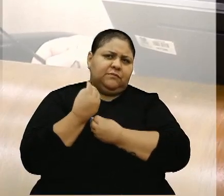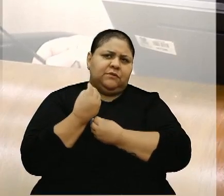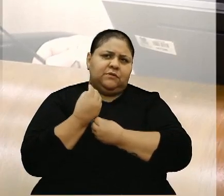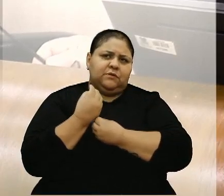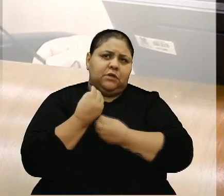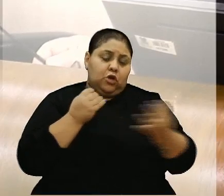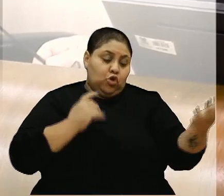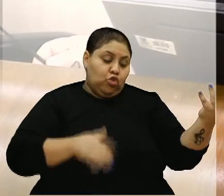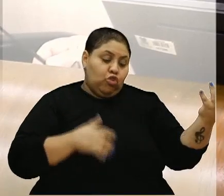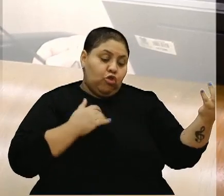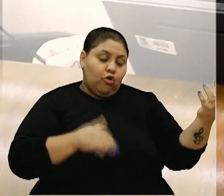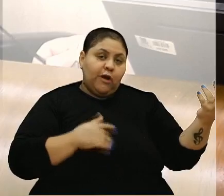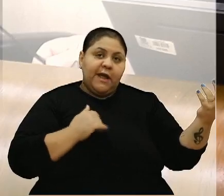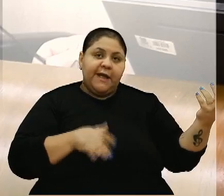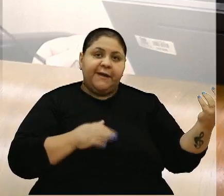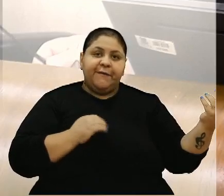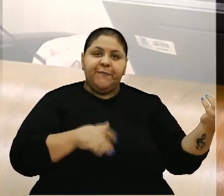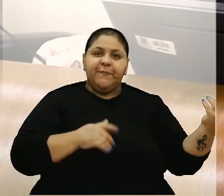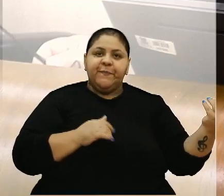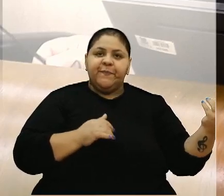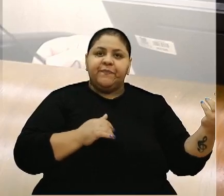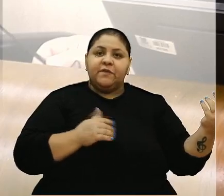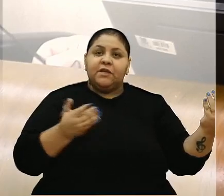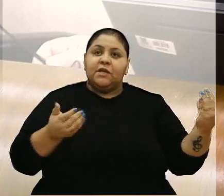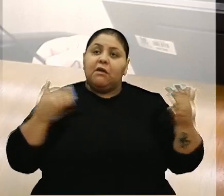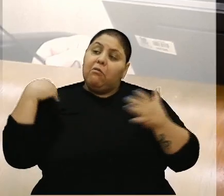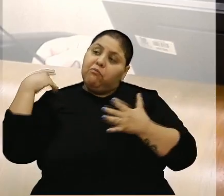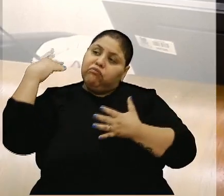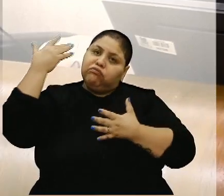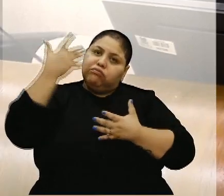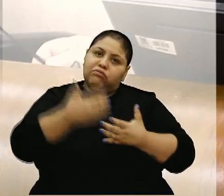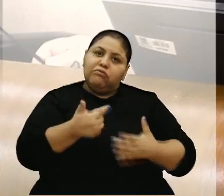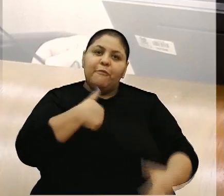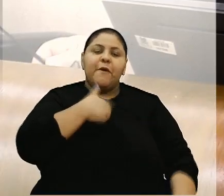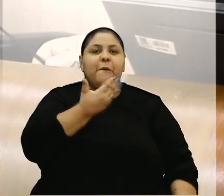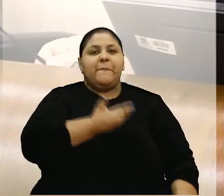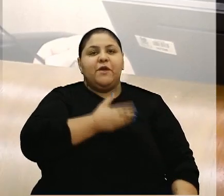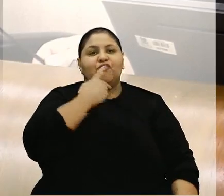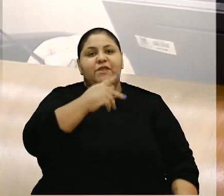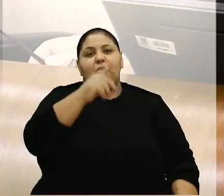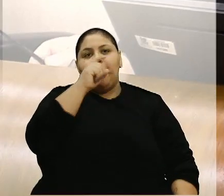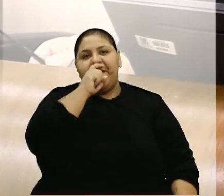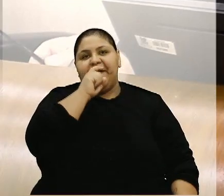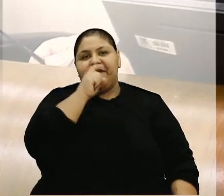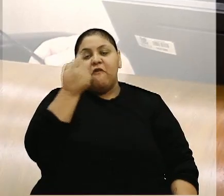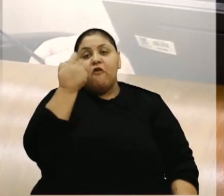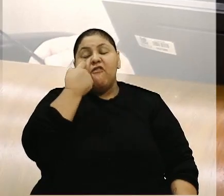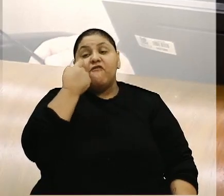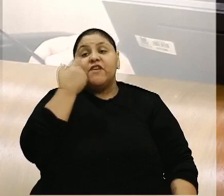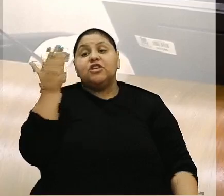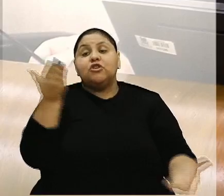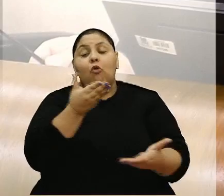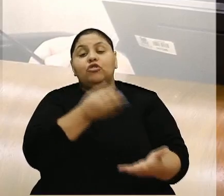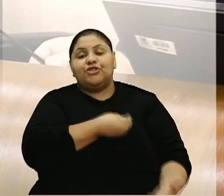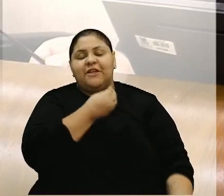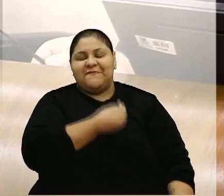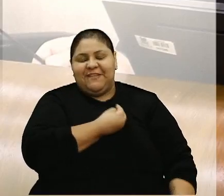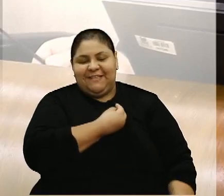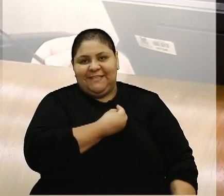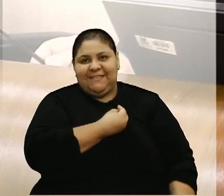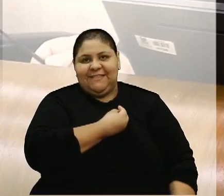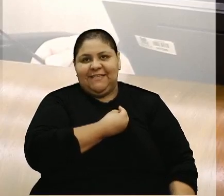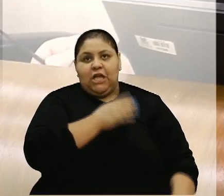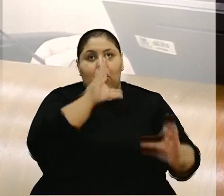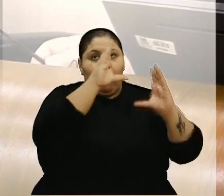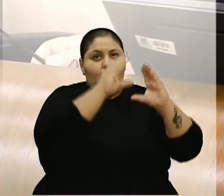Toquei numa janta e de lá para cá se tornou um grande amigo. Pois vejam como são as coisas na vida. Uma